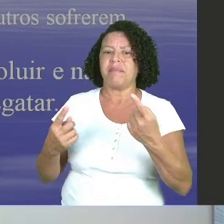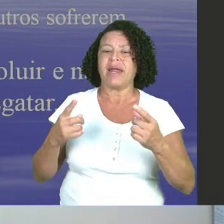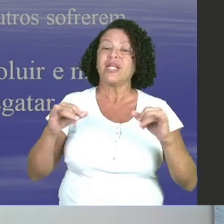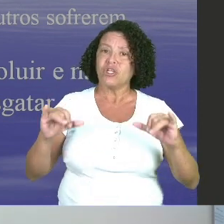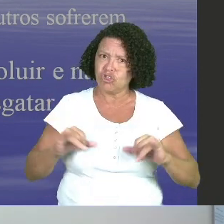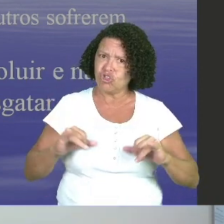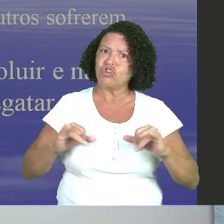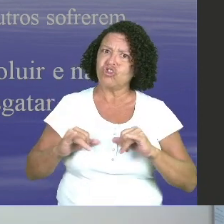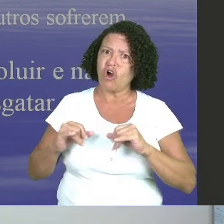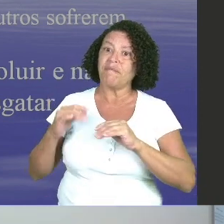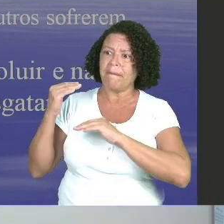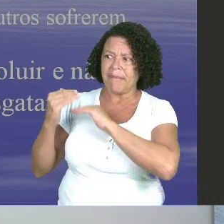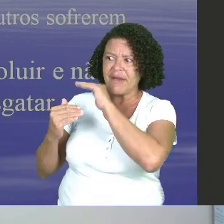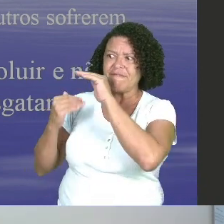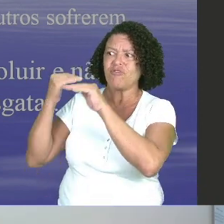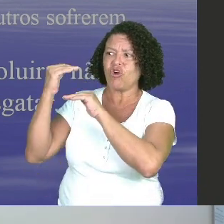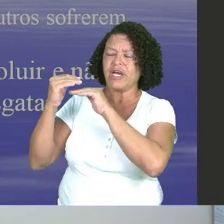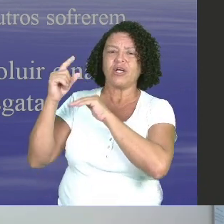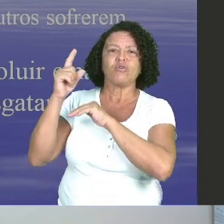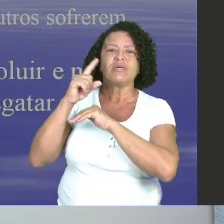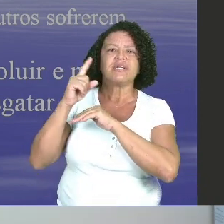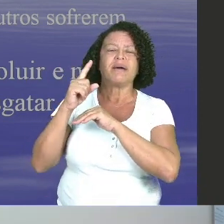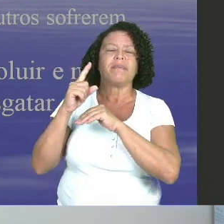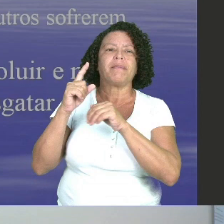evoluir e não somente para resgatar.